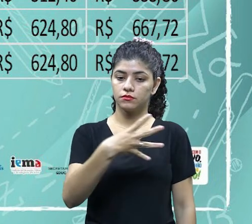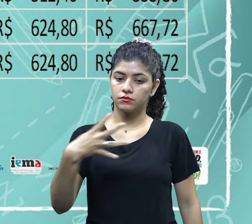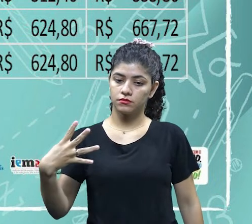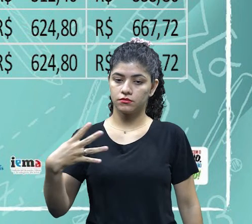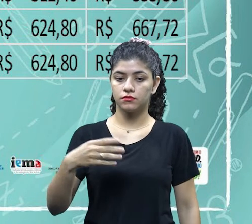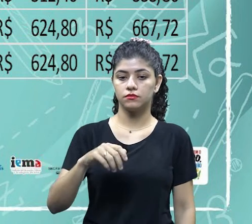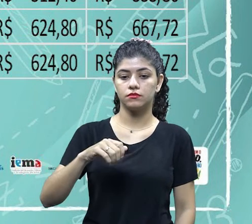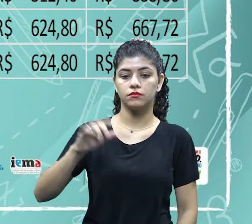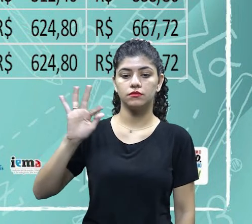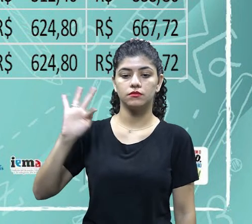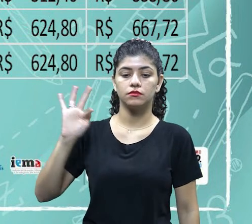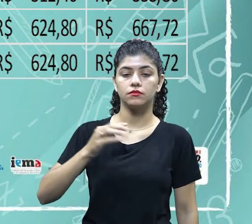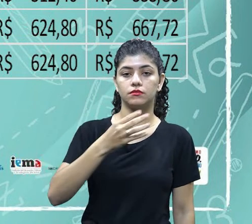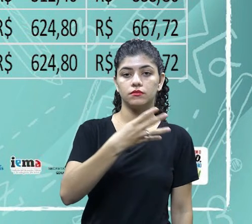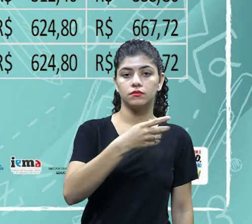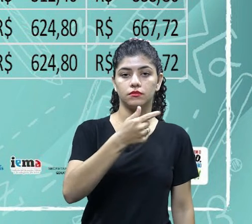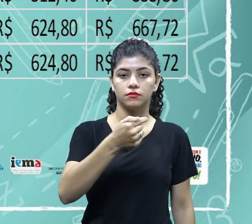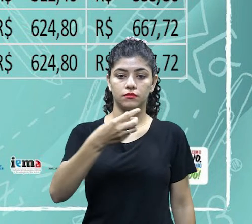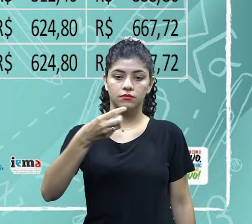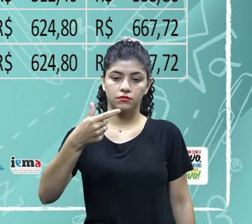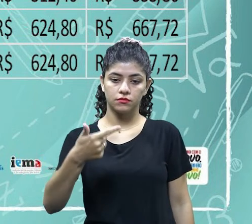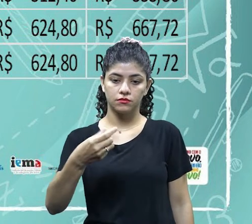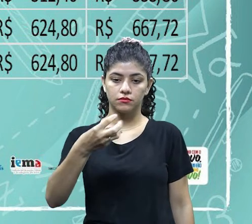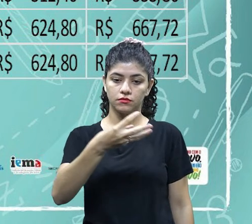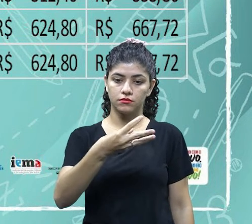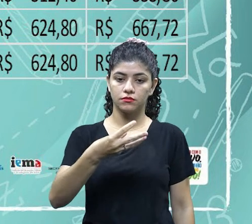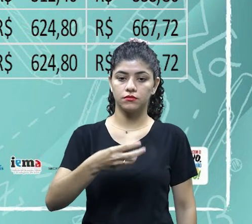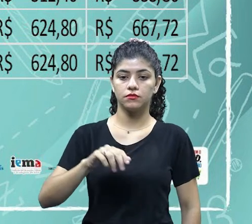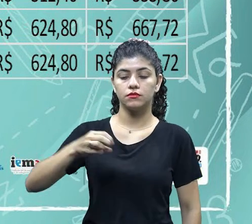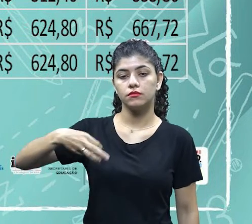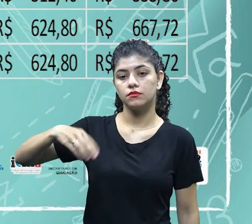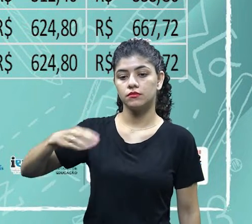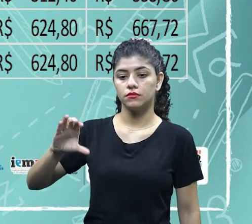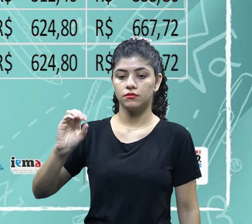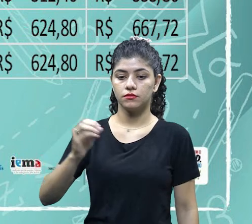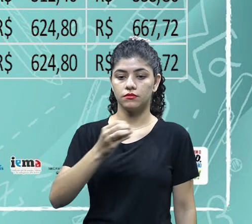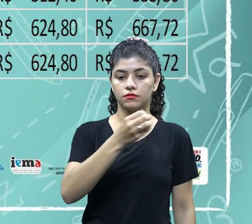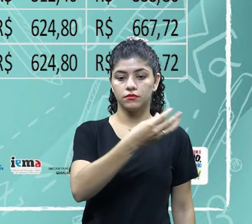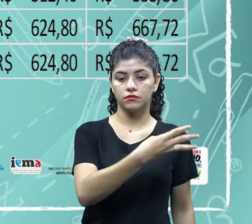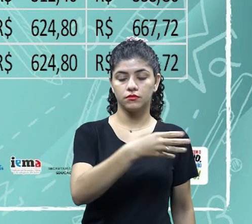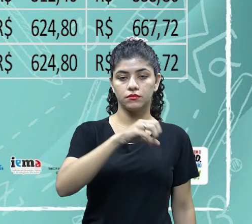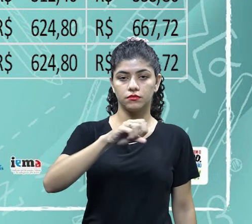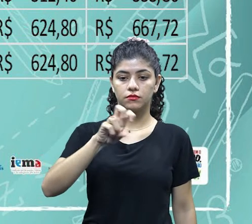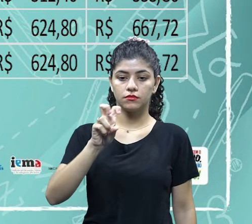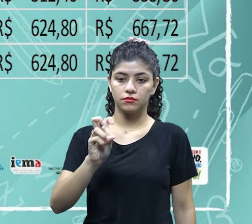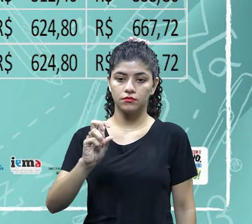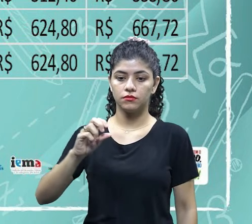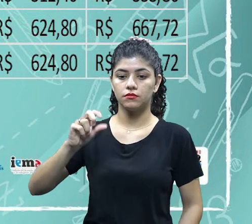R$ 444,40. Fevereiro, R$ 473,80. Março, R$